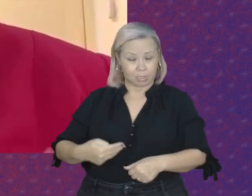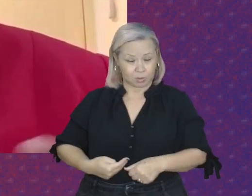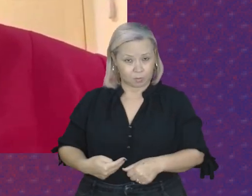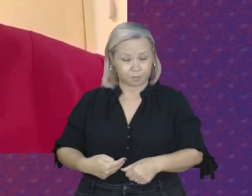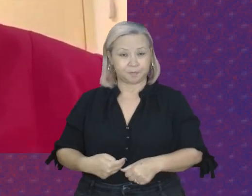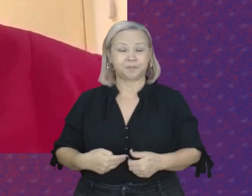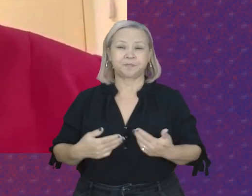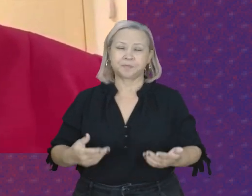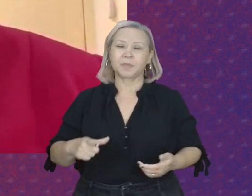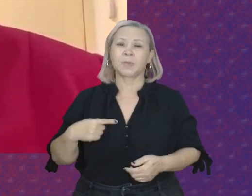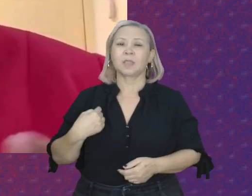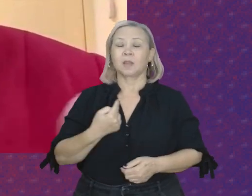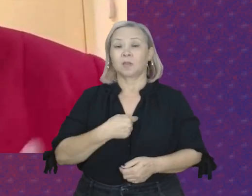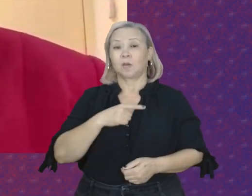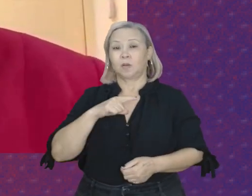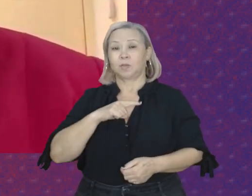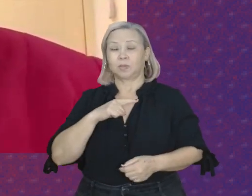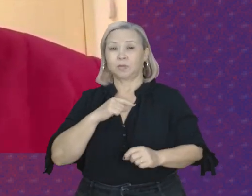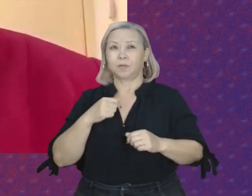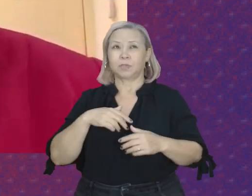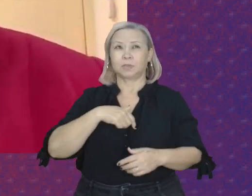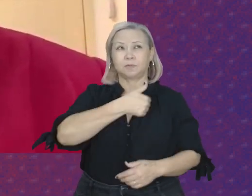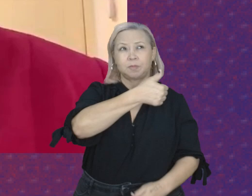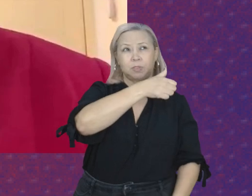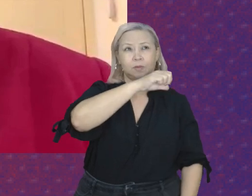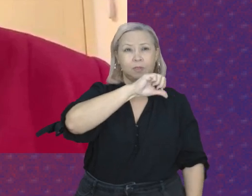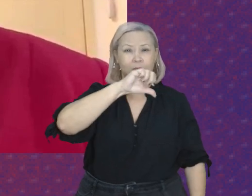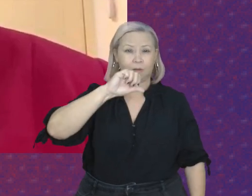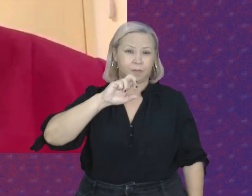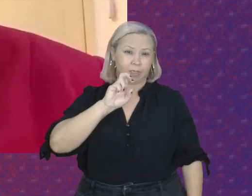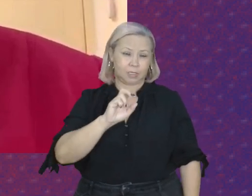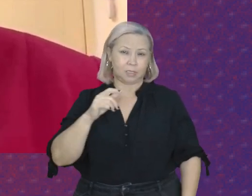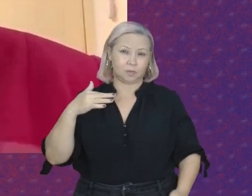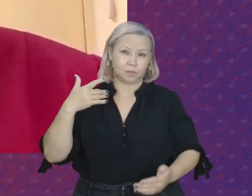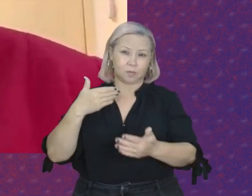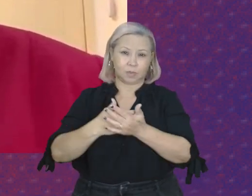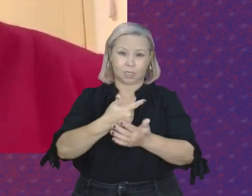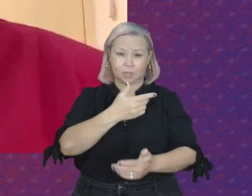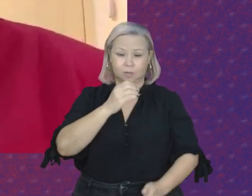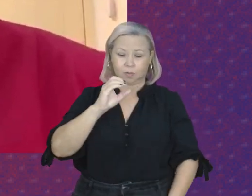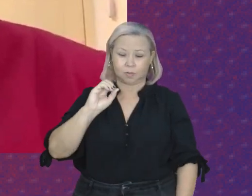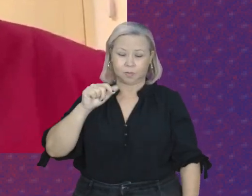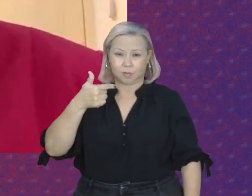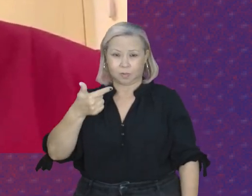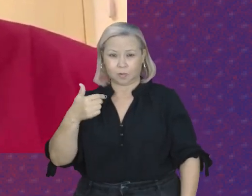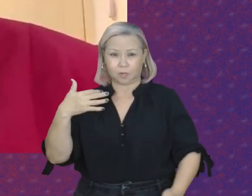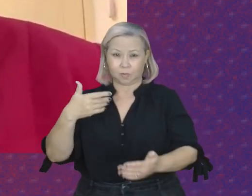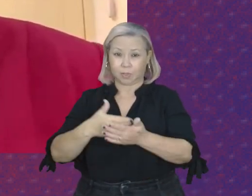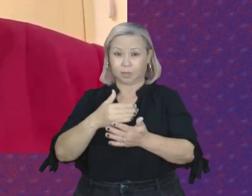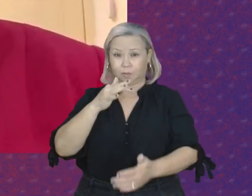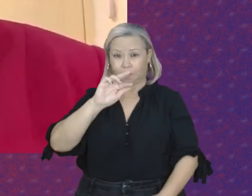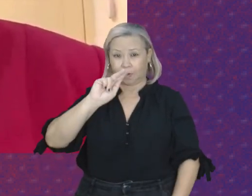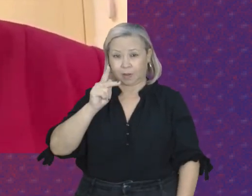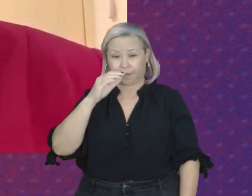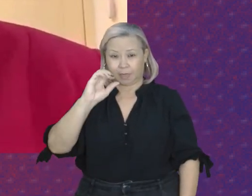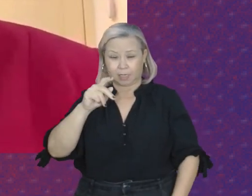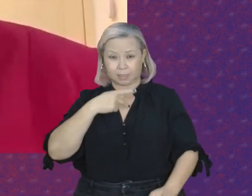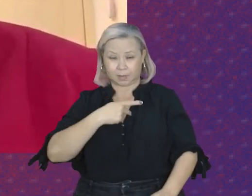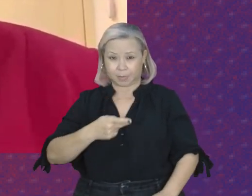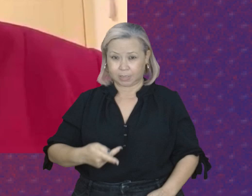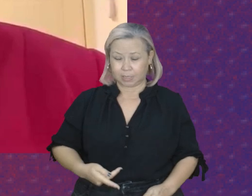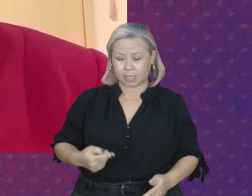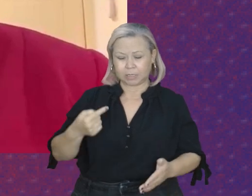nós tivemos, entre 1995 até 2002, durante o período do Fernando Henrique,